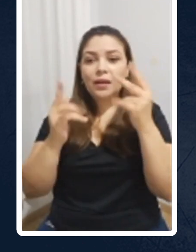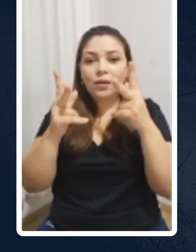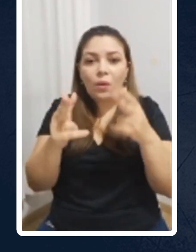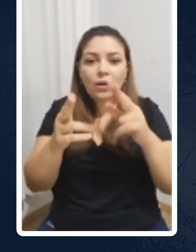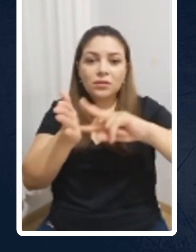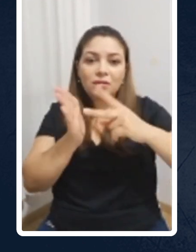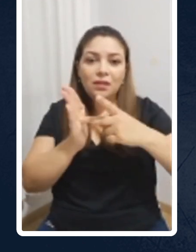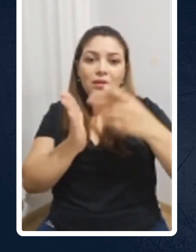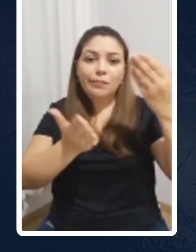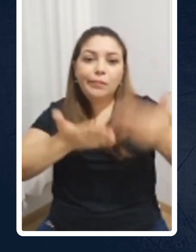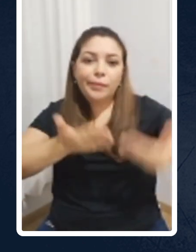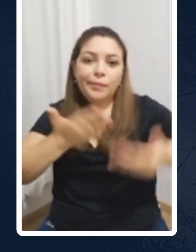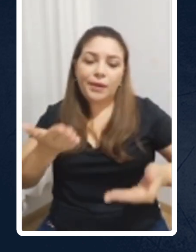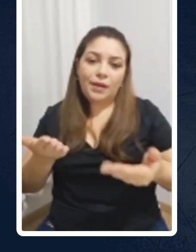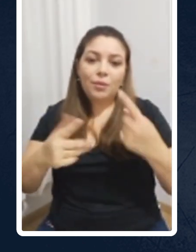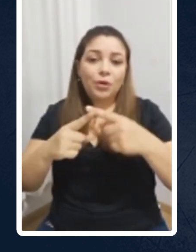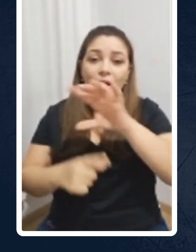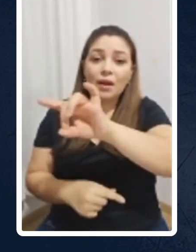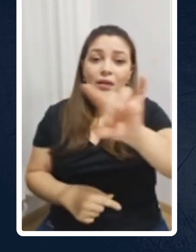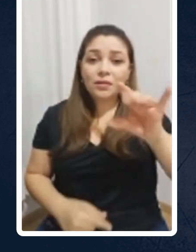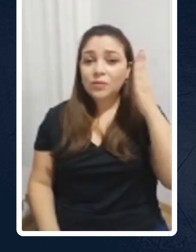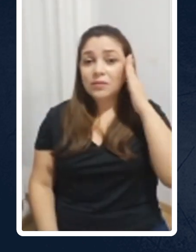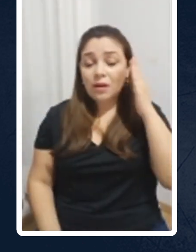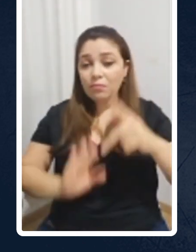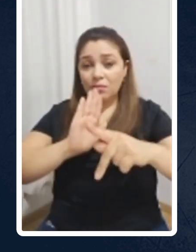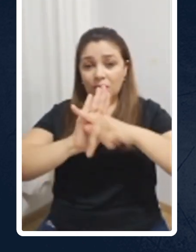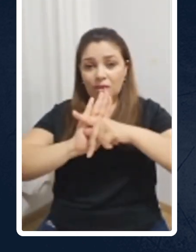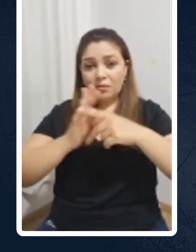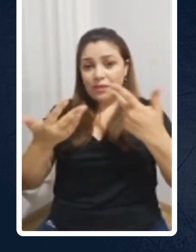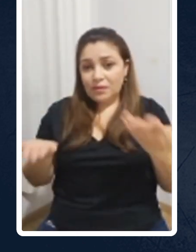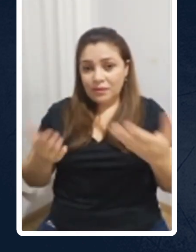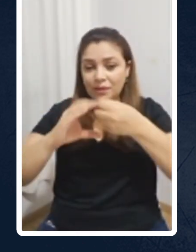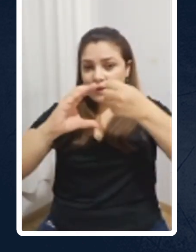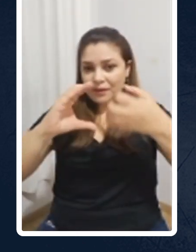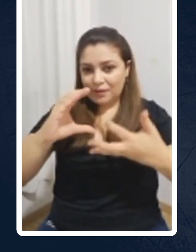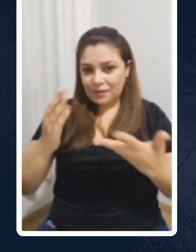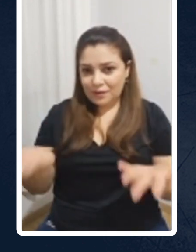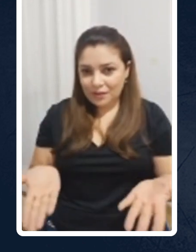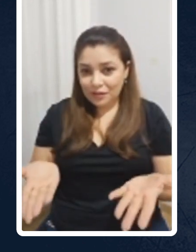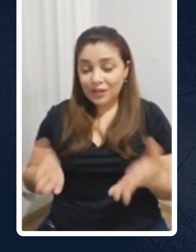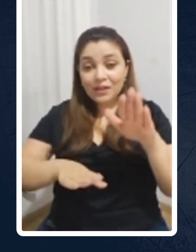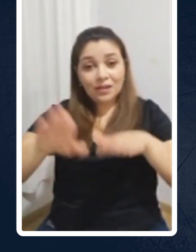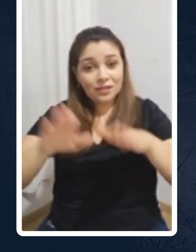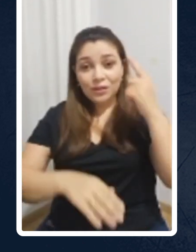precisa dizer, cada um sabe das suas, né? Isso não é deficiência.